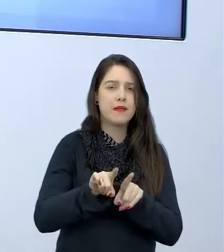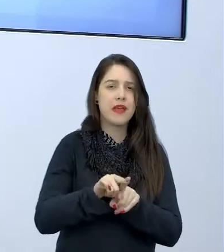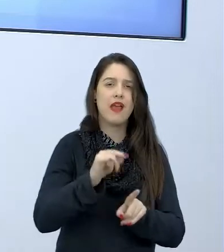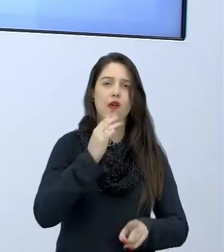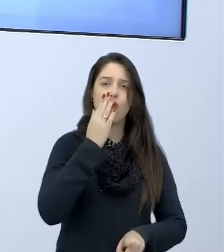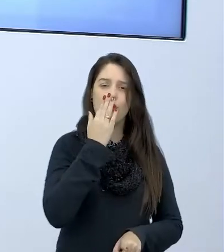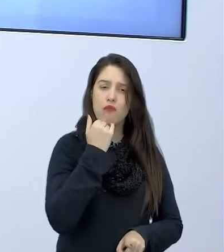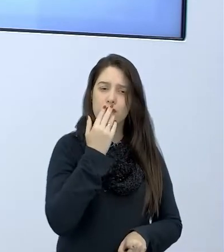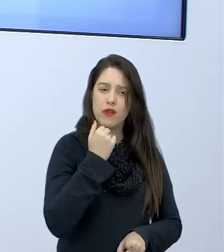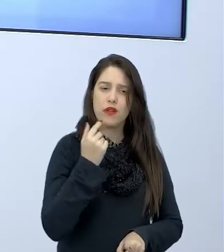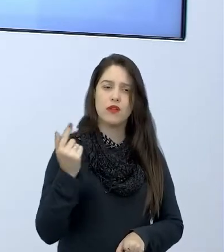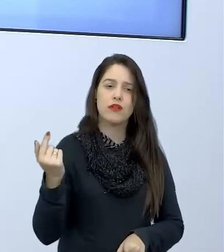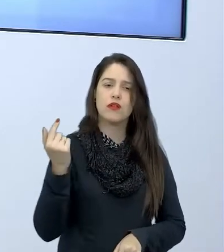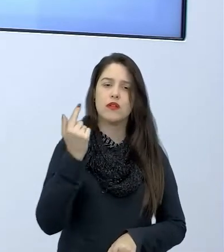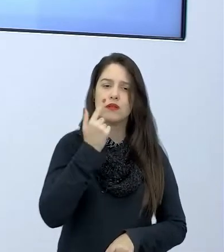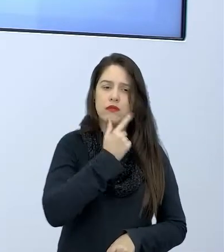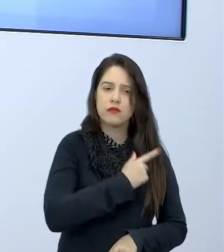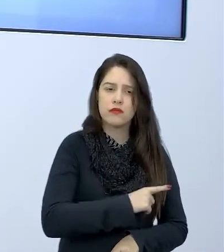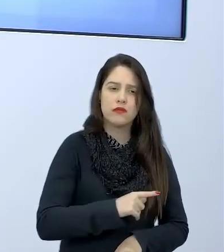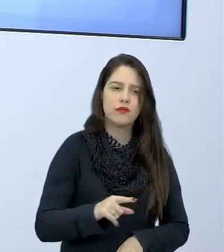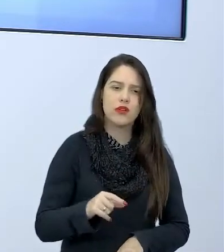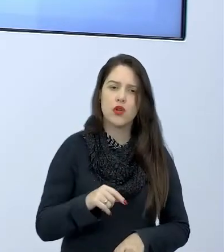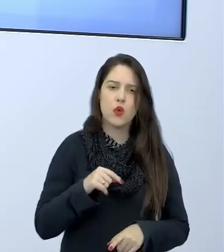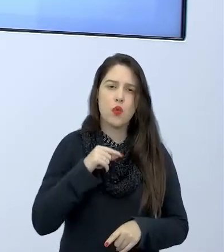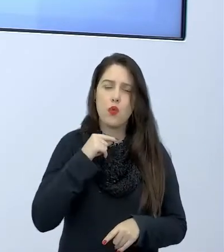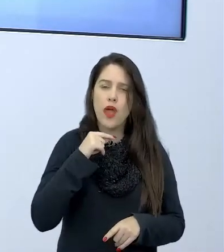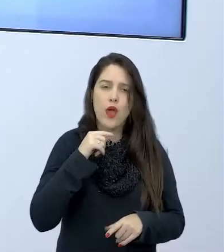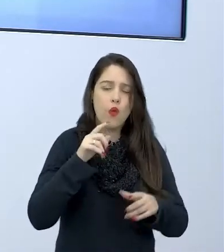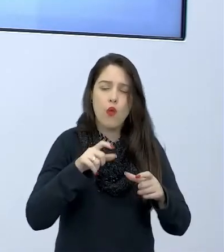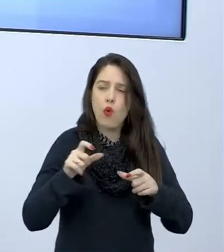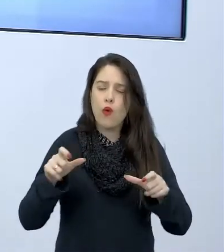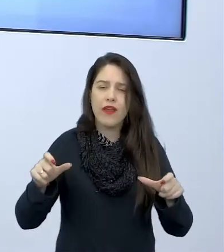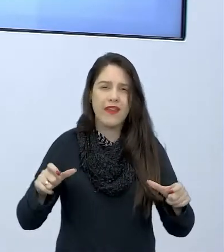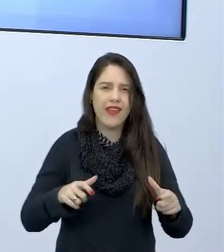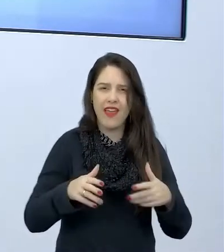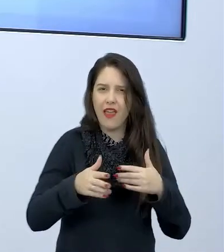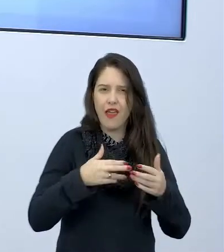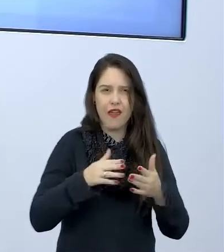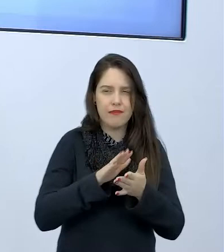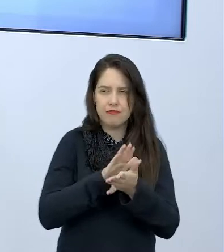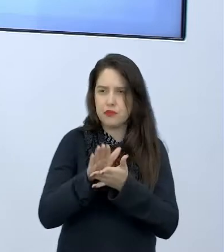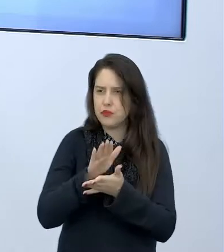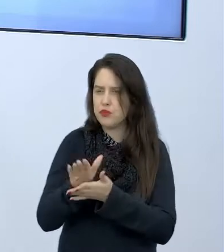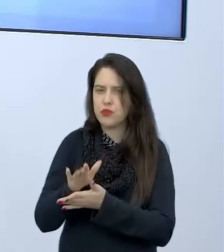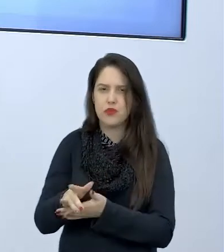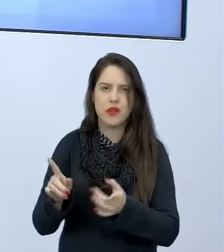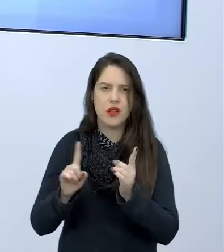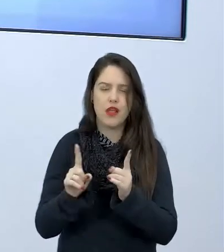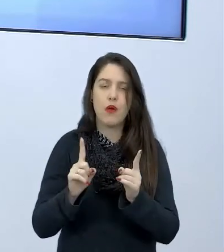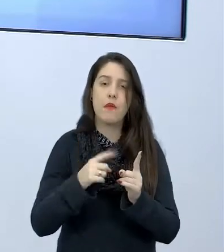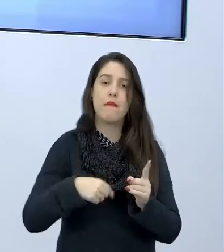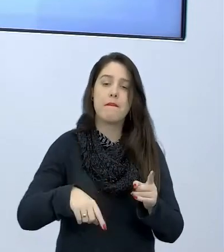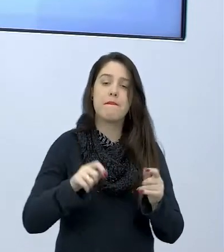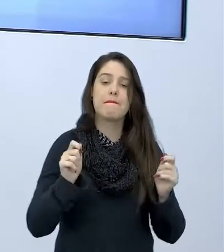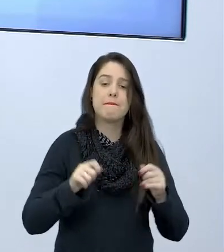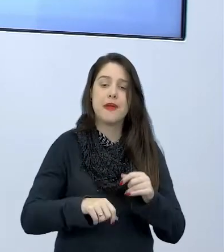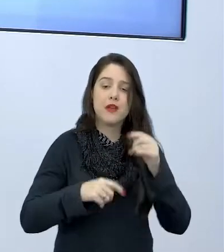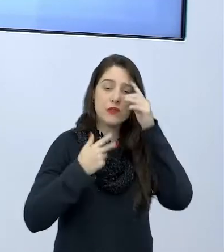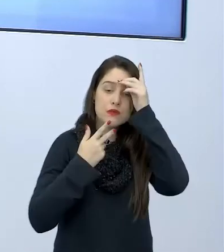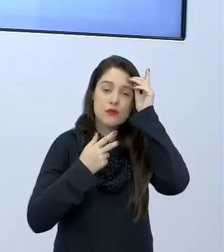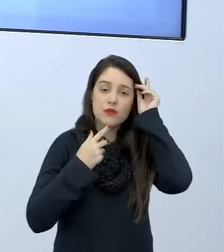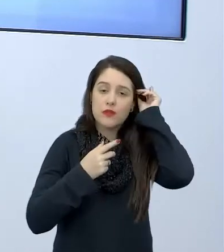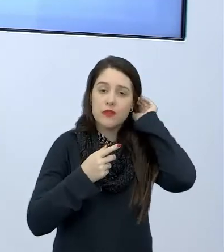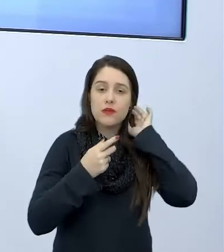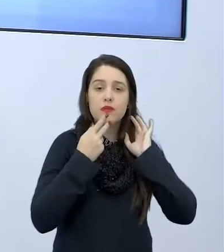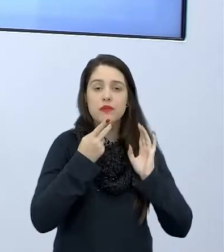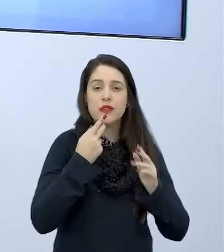identidade deles como sírios, né? E não como refugiados. Porque quando você fala de você resgatar a sua herança, quando você fala, igual